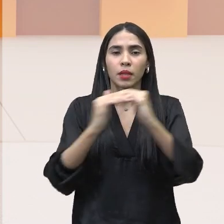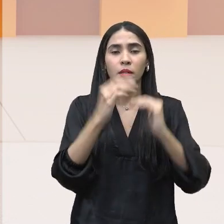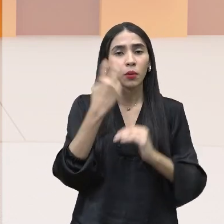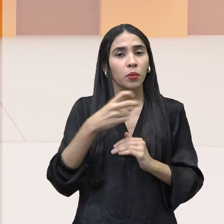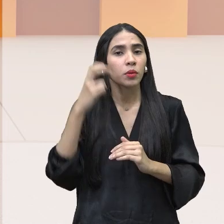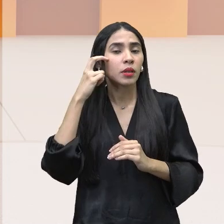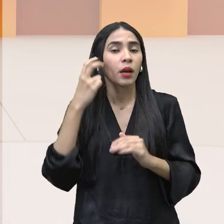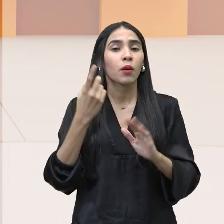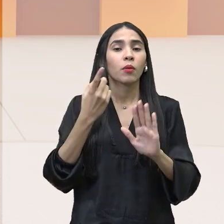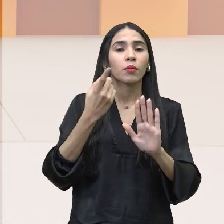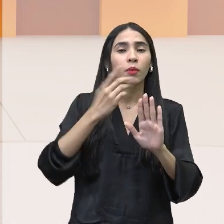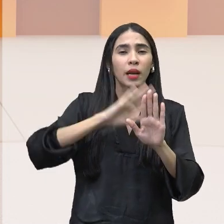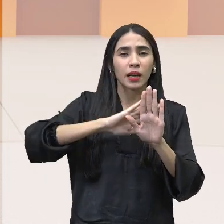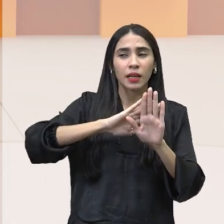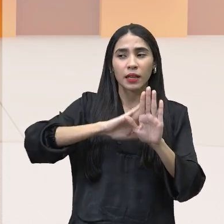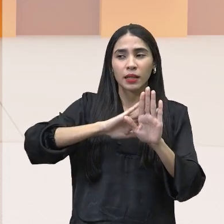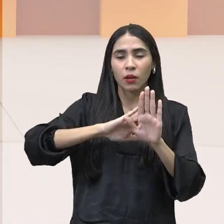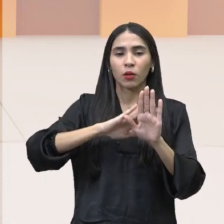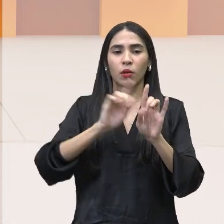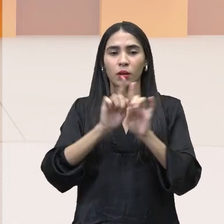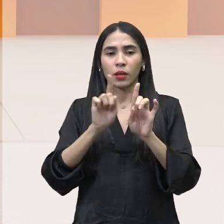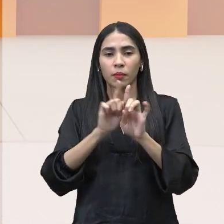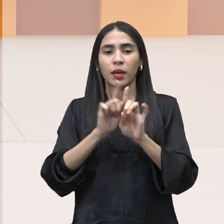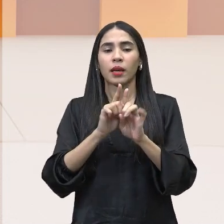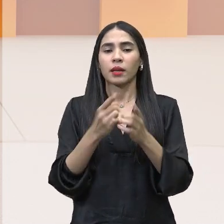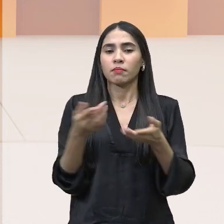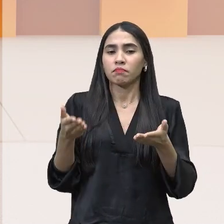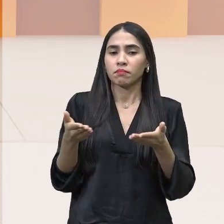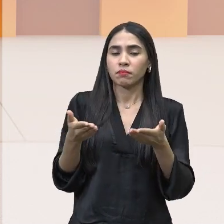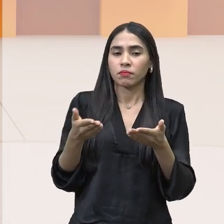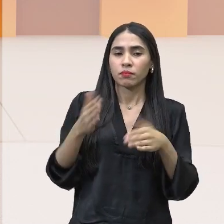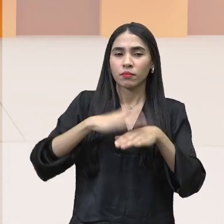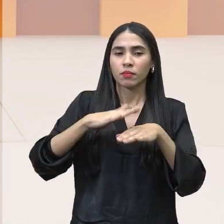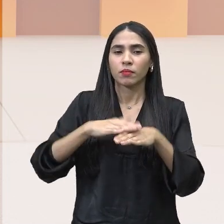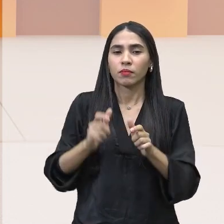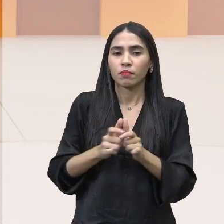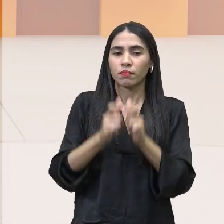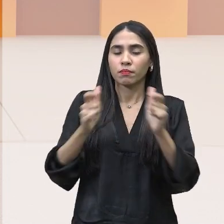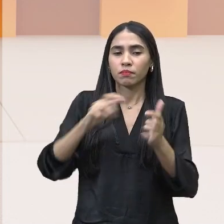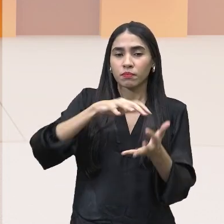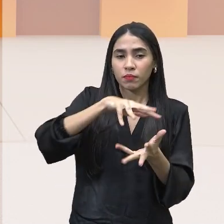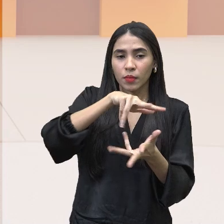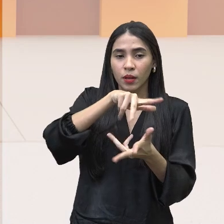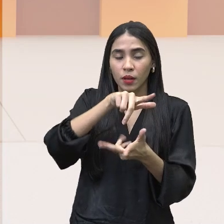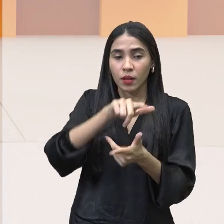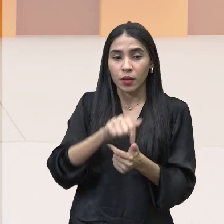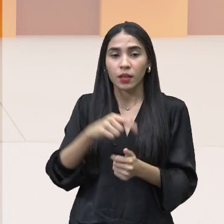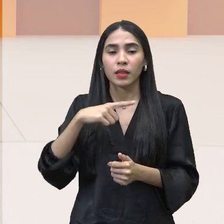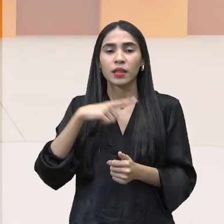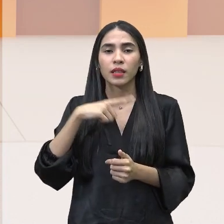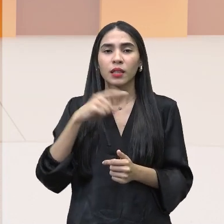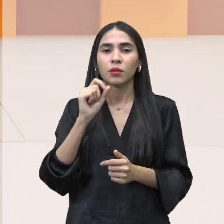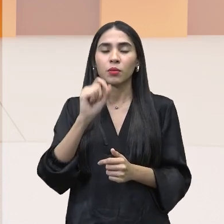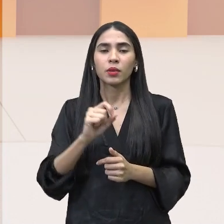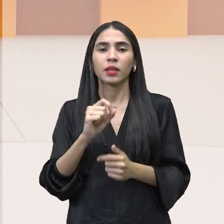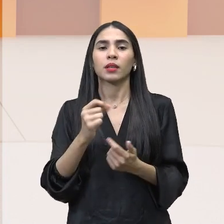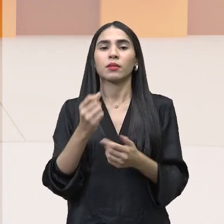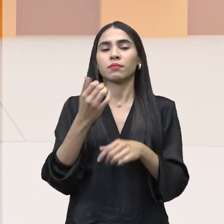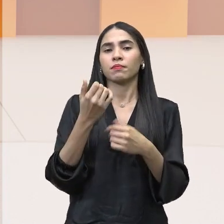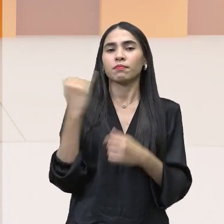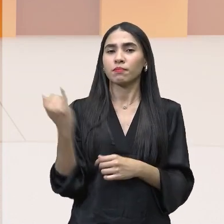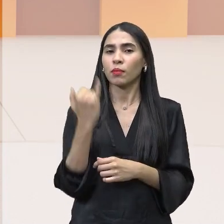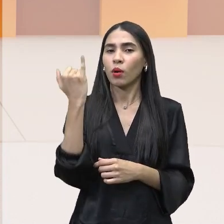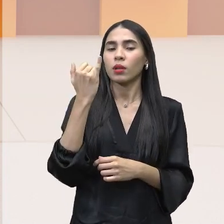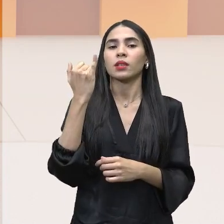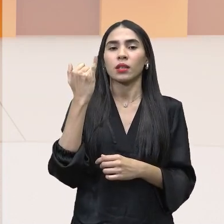e ideológicos, etc., produzidas em escala global, com efeitos importantes